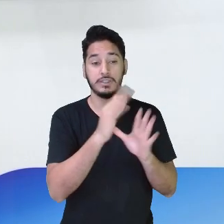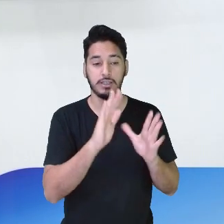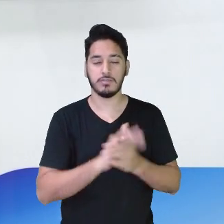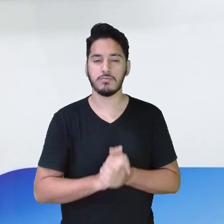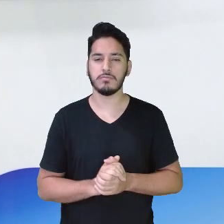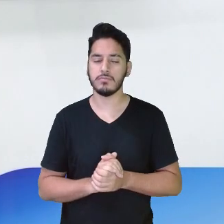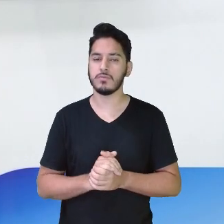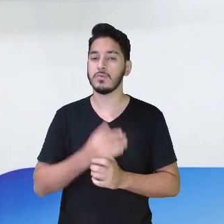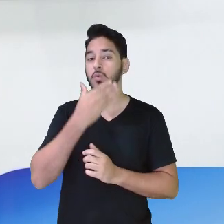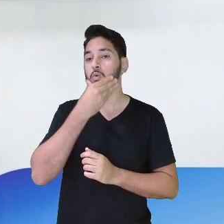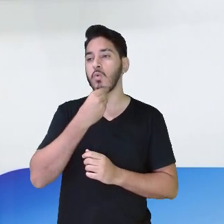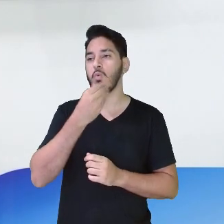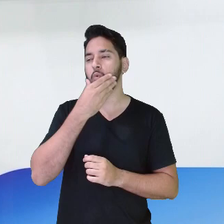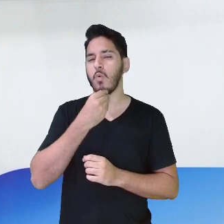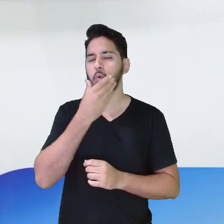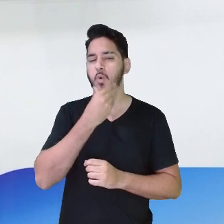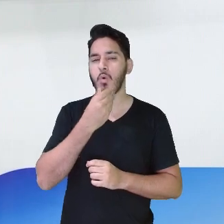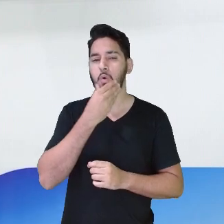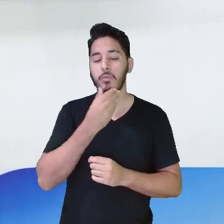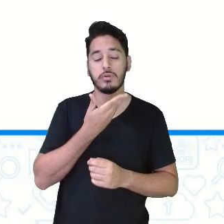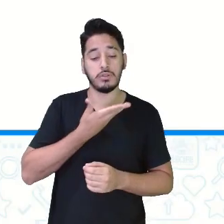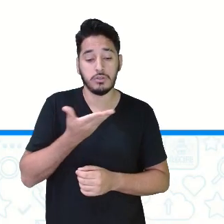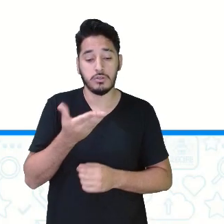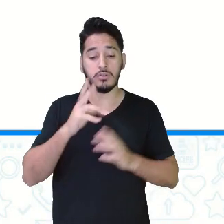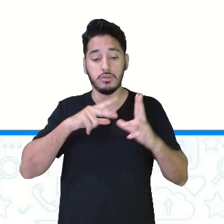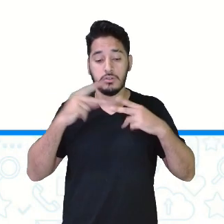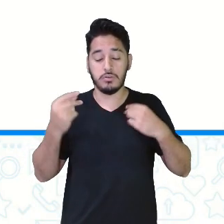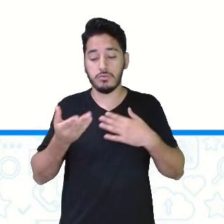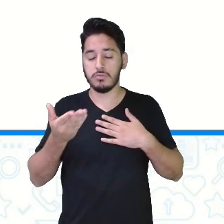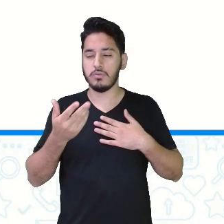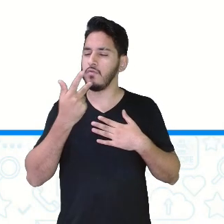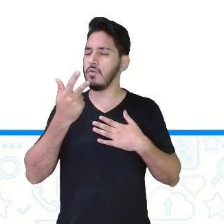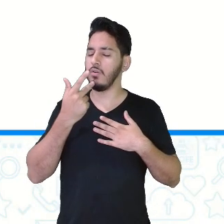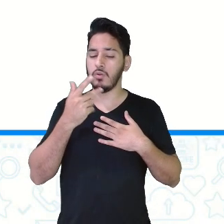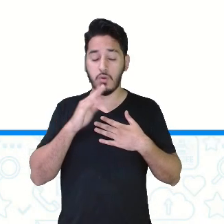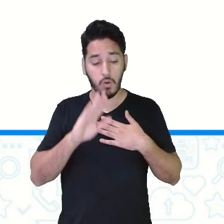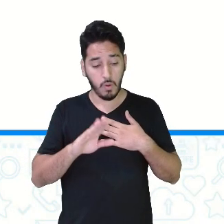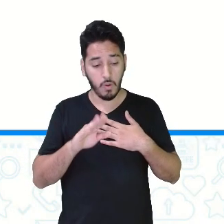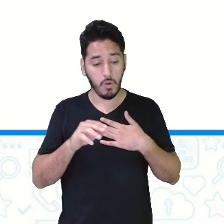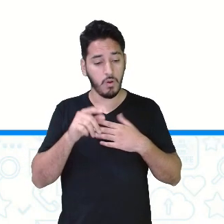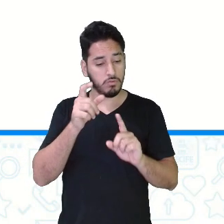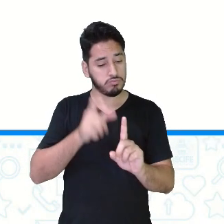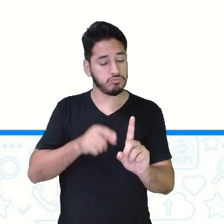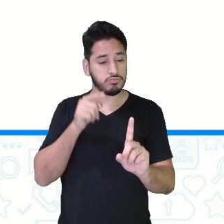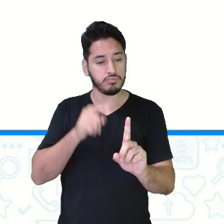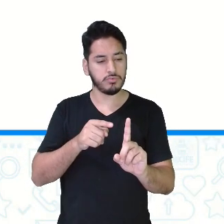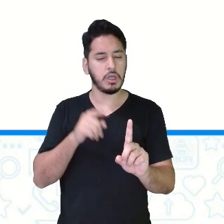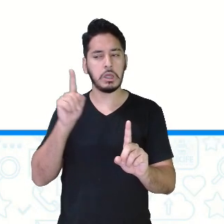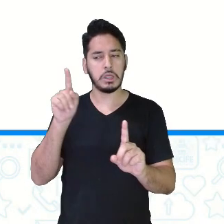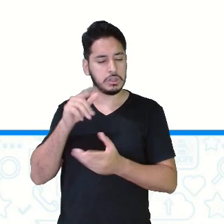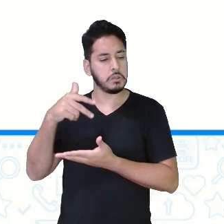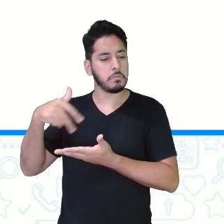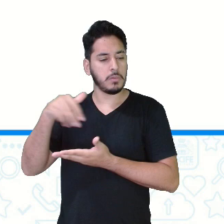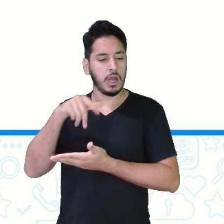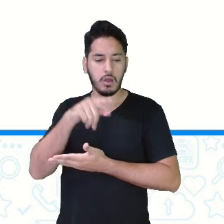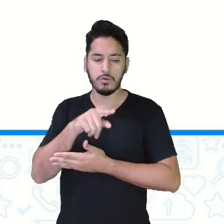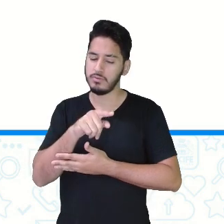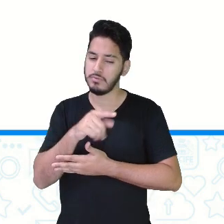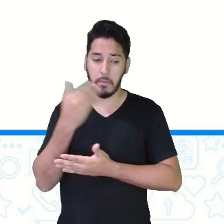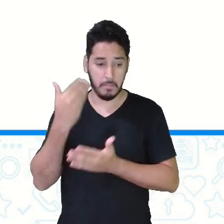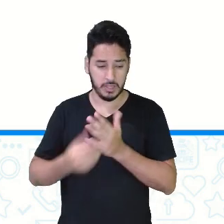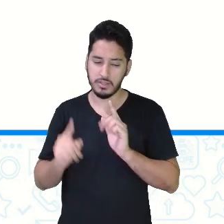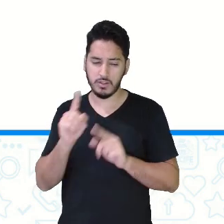O moço do hotel que servia o jantar comentou: Seu Leôncio, este baile o senhor não